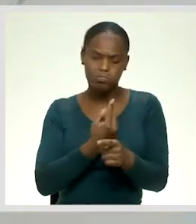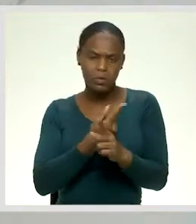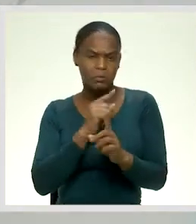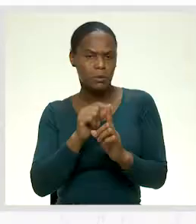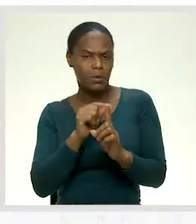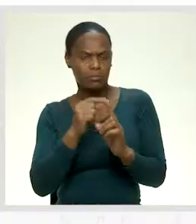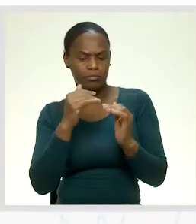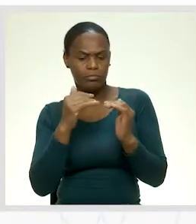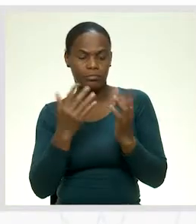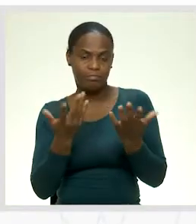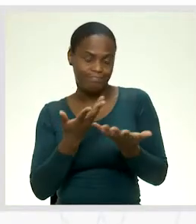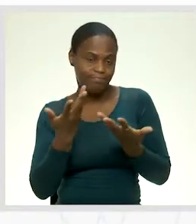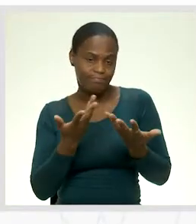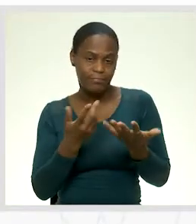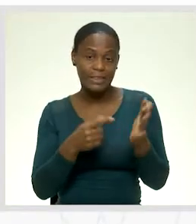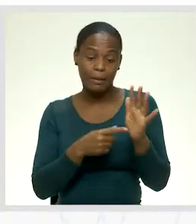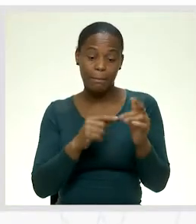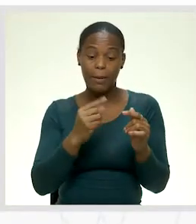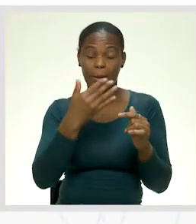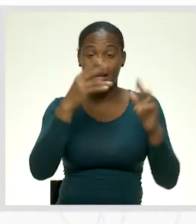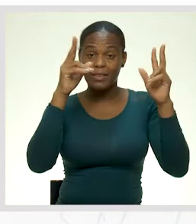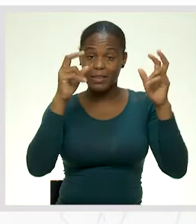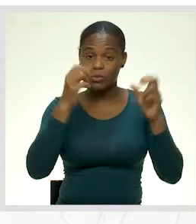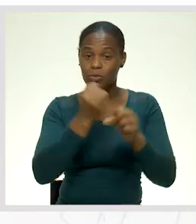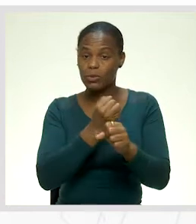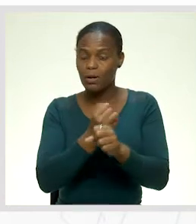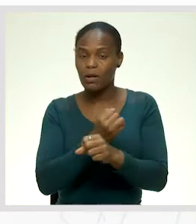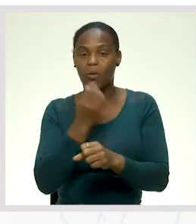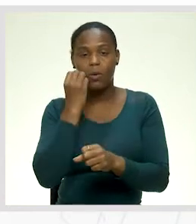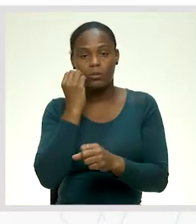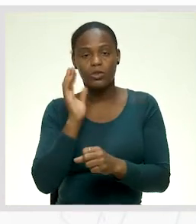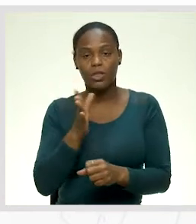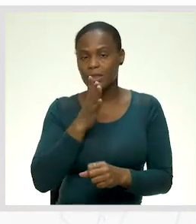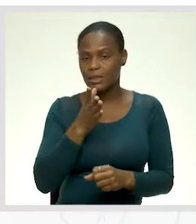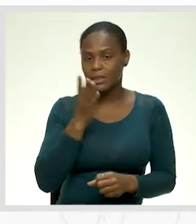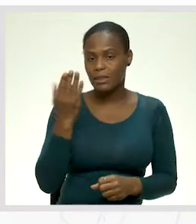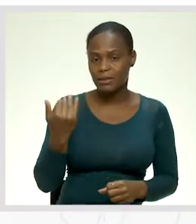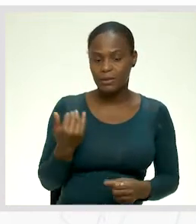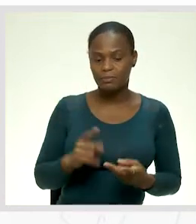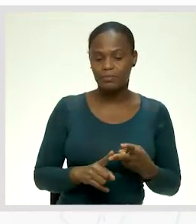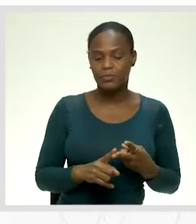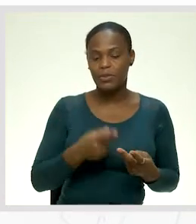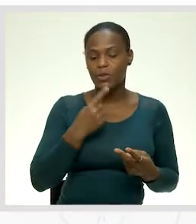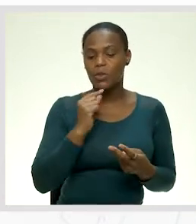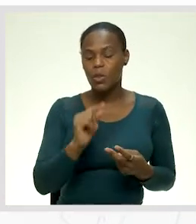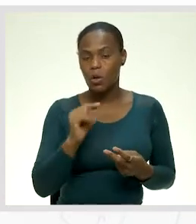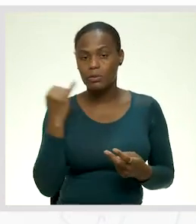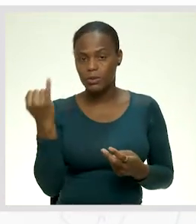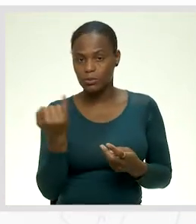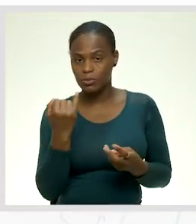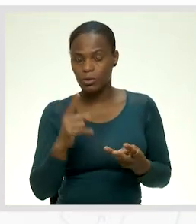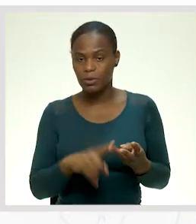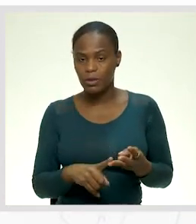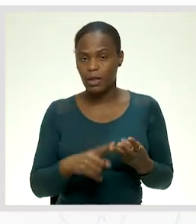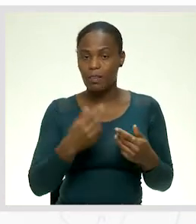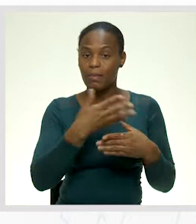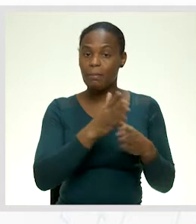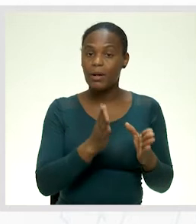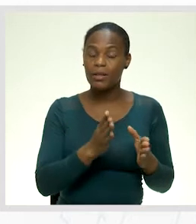particularidades. Primeiro, título do trabalho, conforme já havia dito, nome da instituição, departamento ou